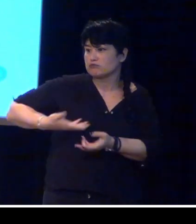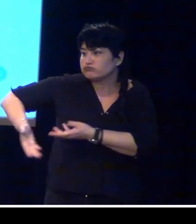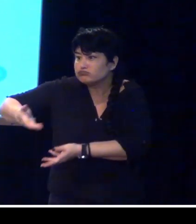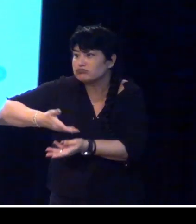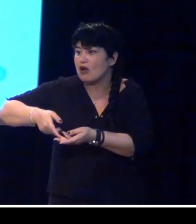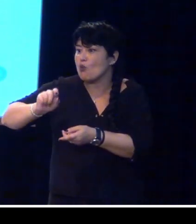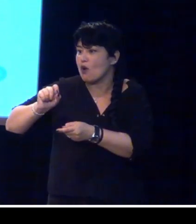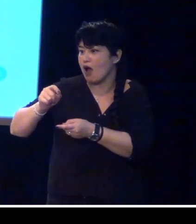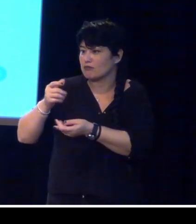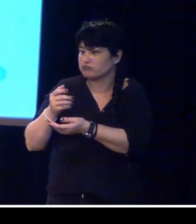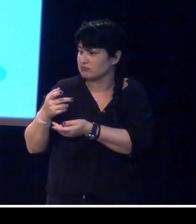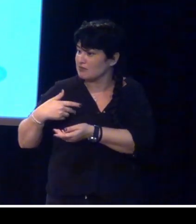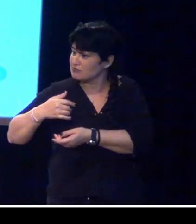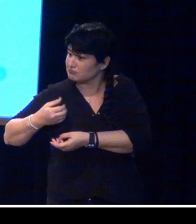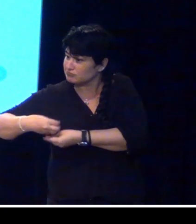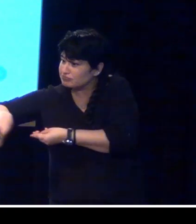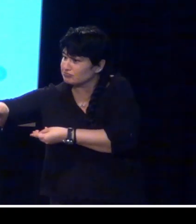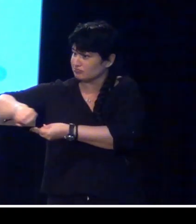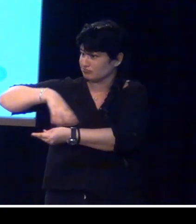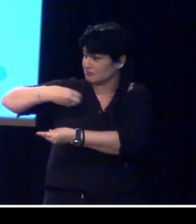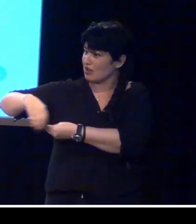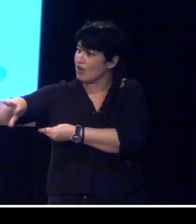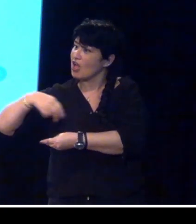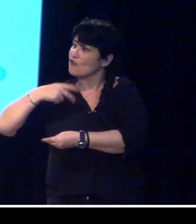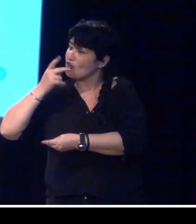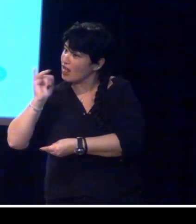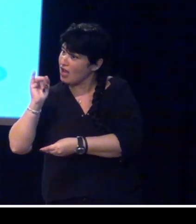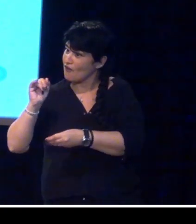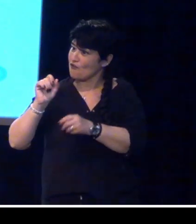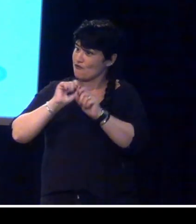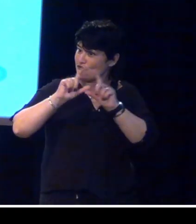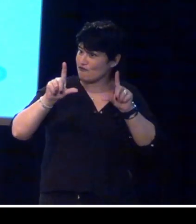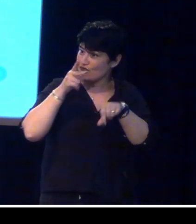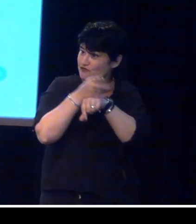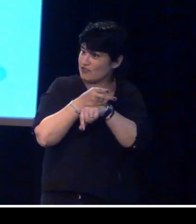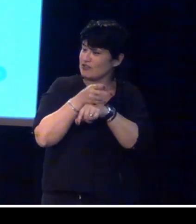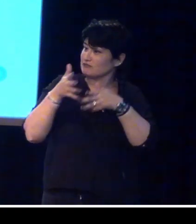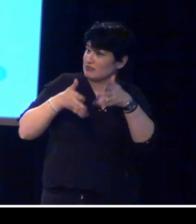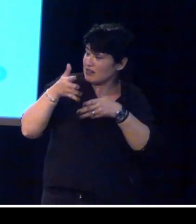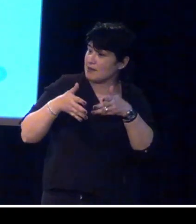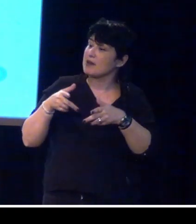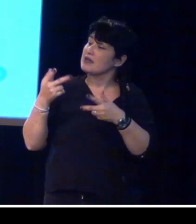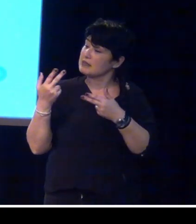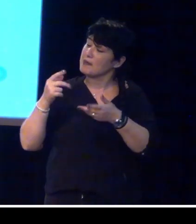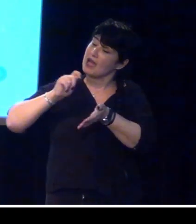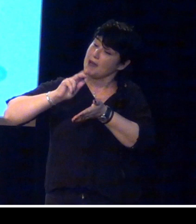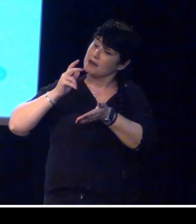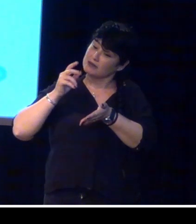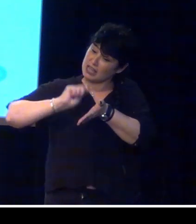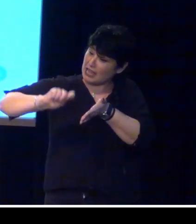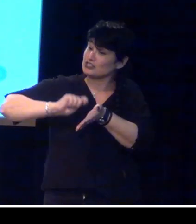aluno, tanto em vídeo, ele falando Libras, quanto a parte escrita,